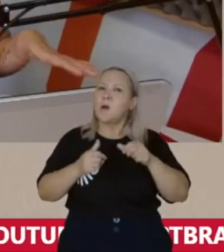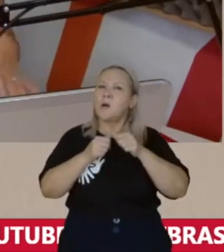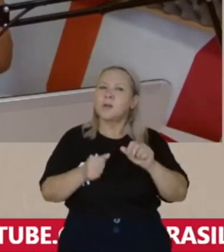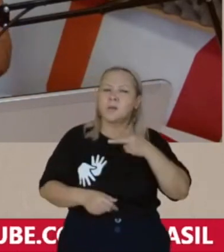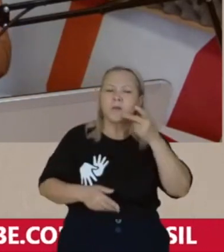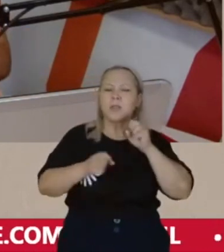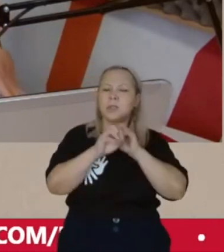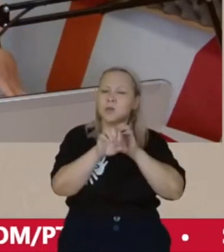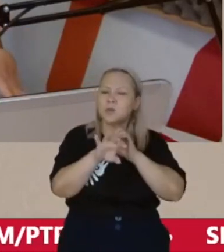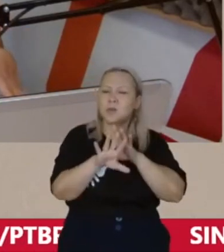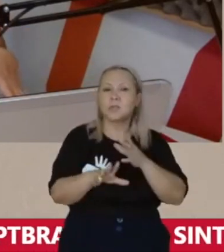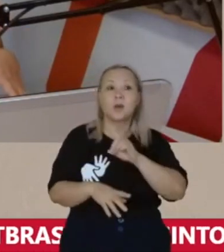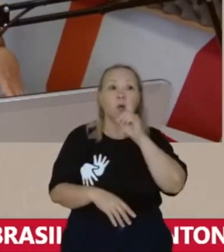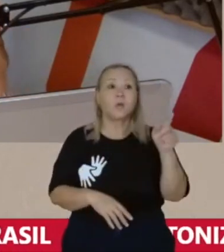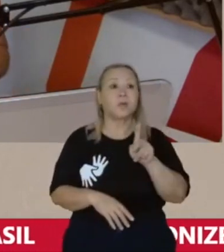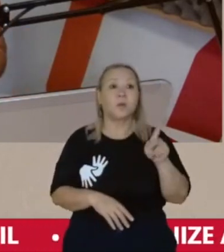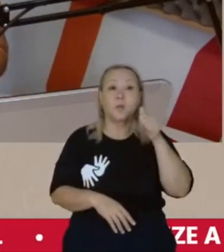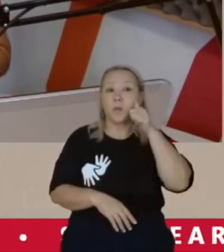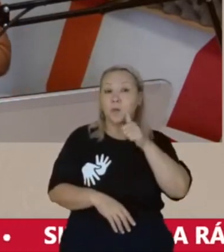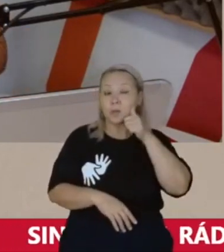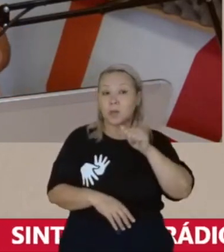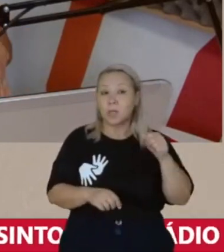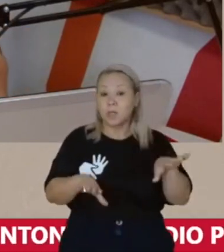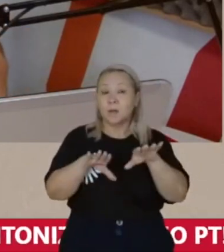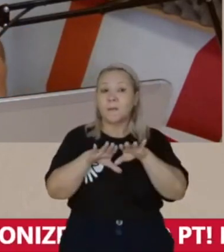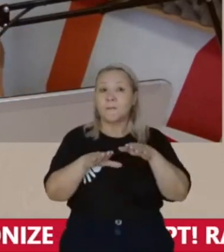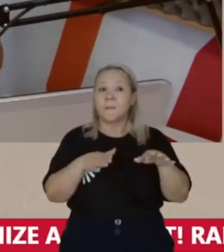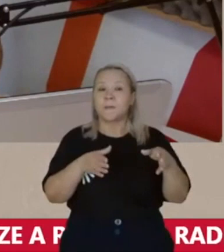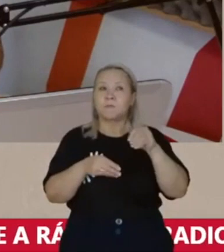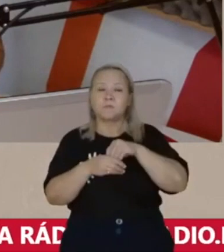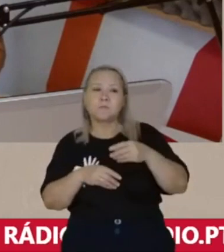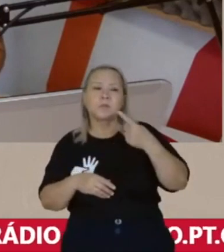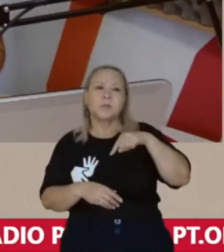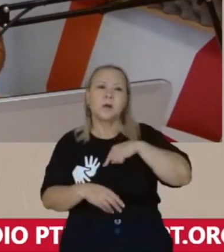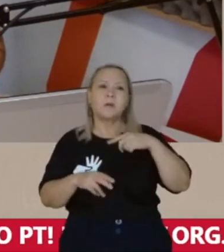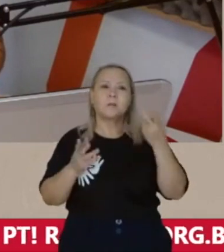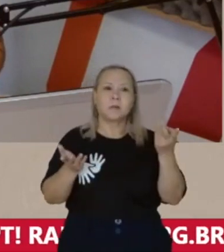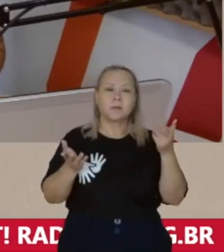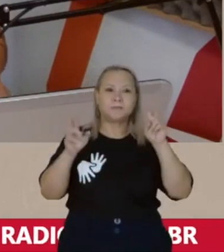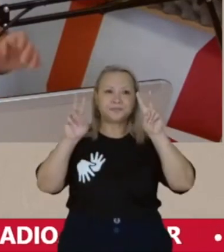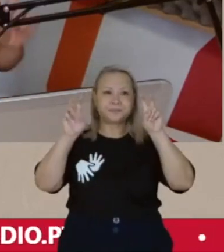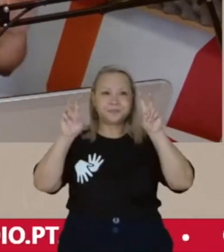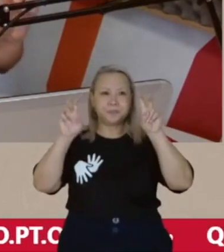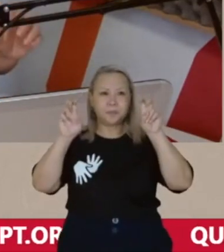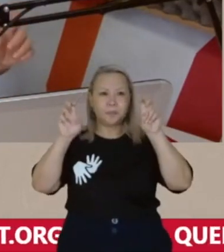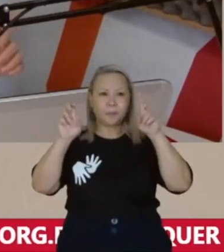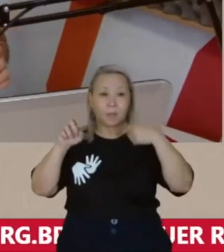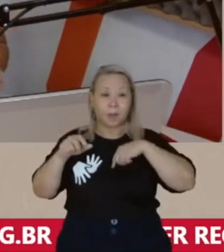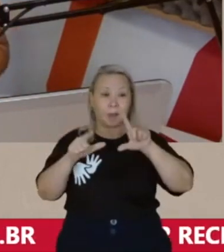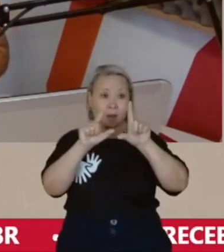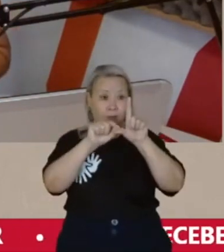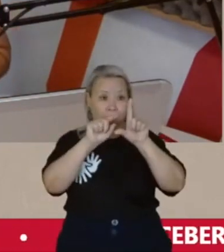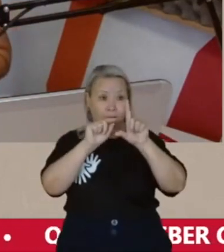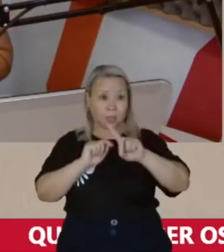de educação, do Dia da Professora. Inclusive, na nossa teima, Margarida, a gente colocou lá, né, no nosso link,